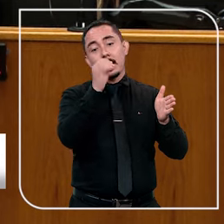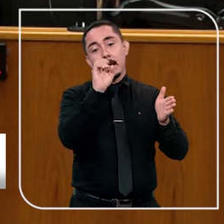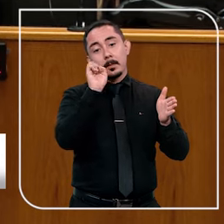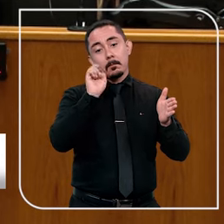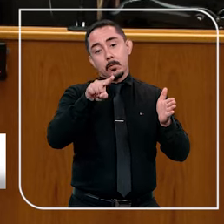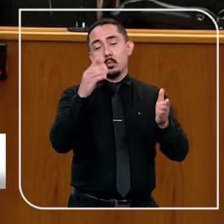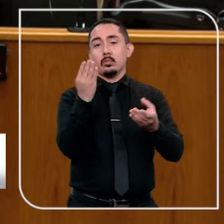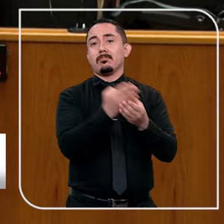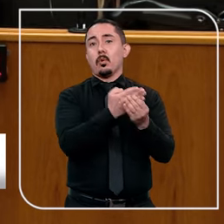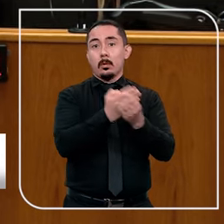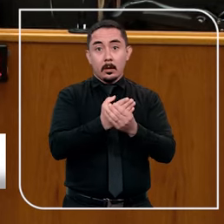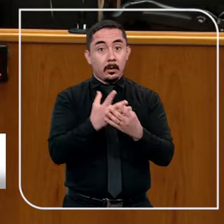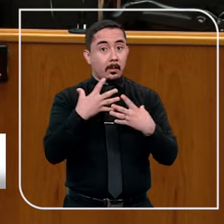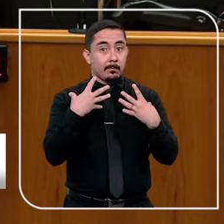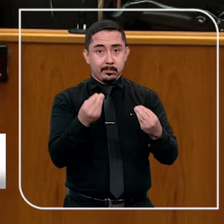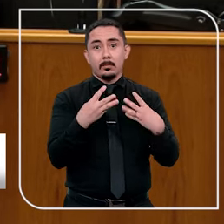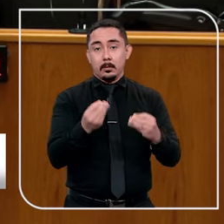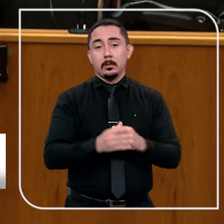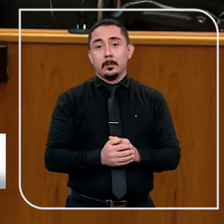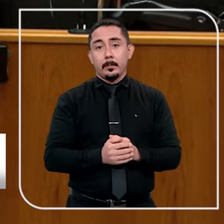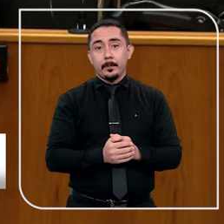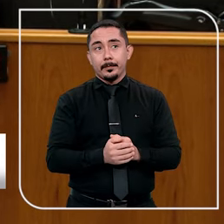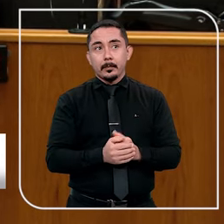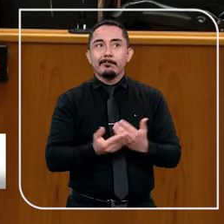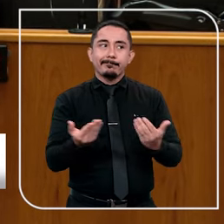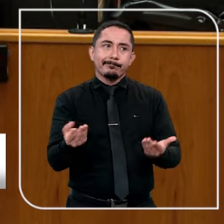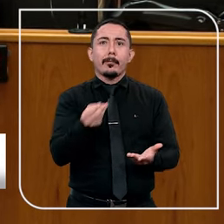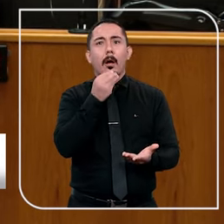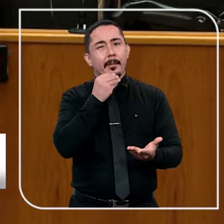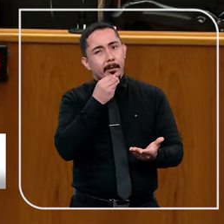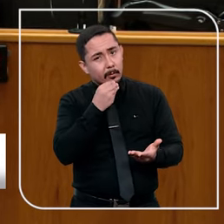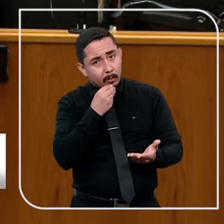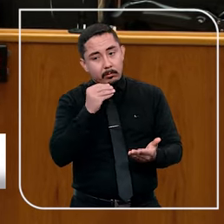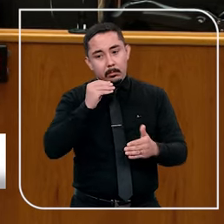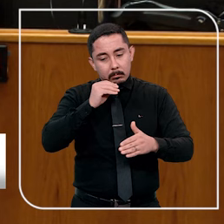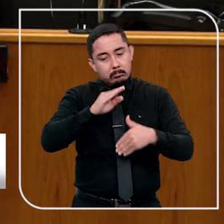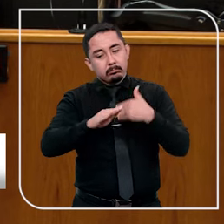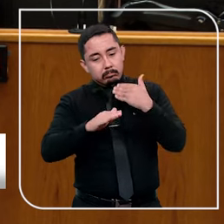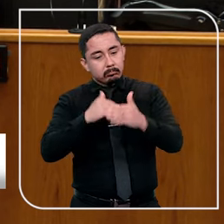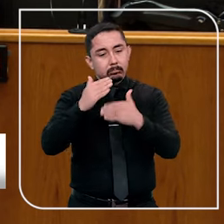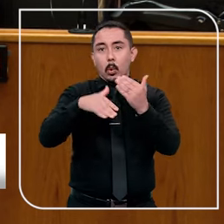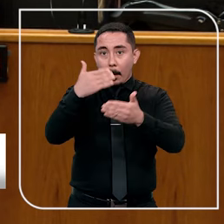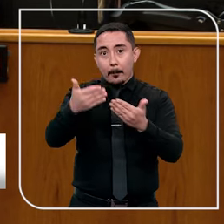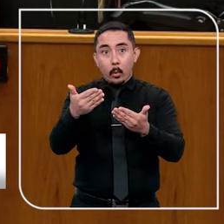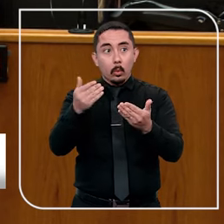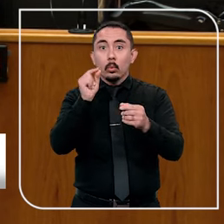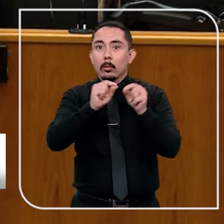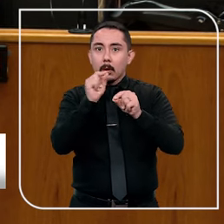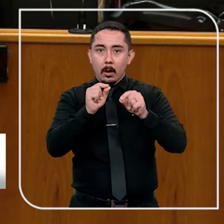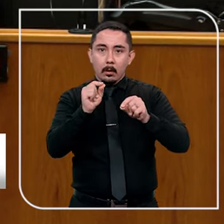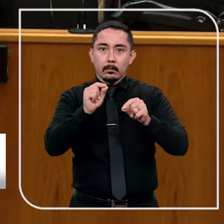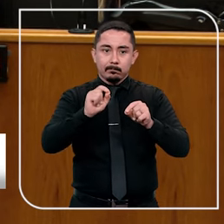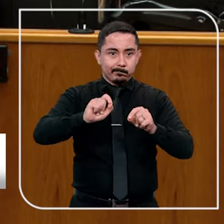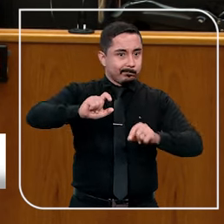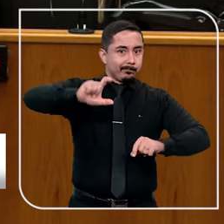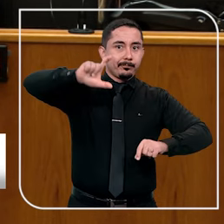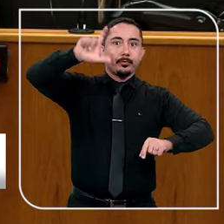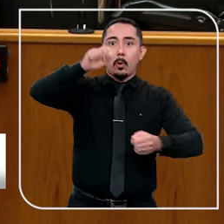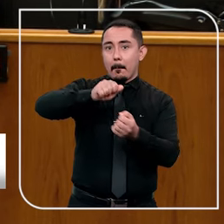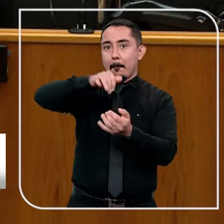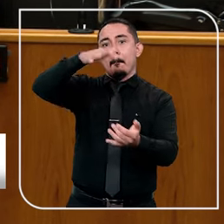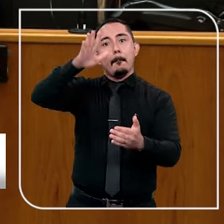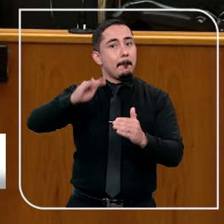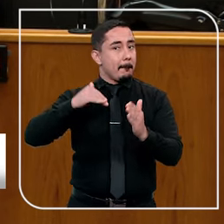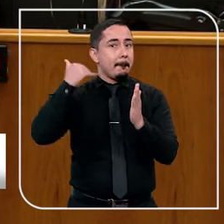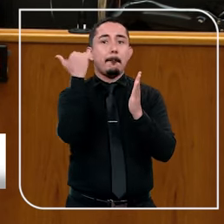10.000 processos e obviamente que a tendência é sempre de acréscimo de entrada